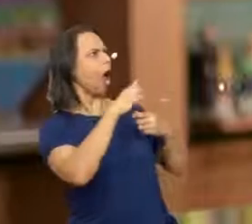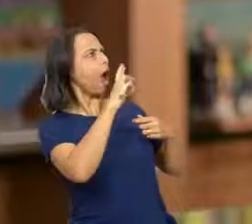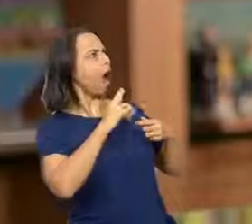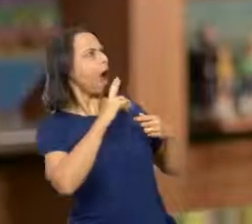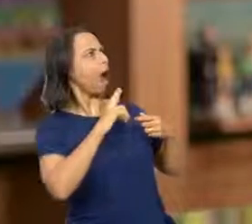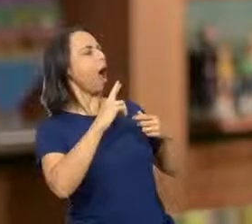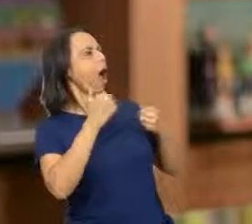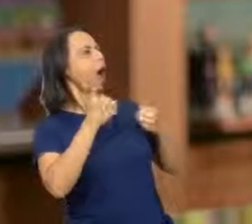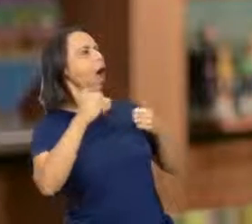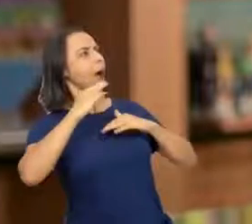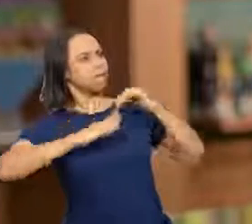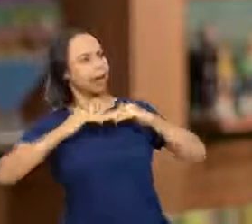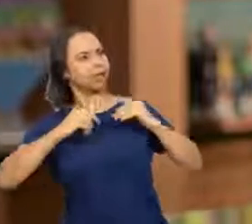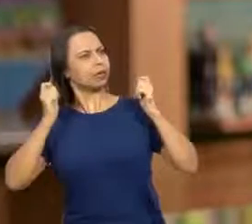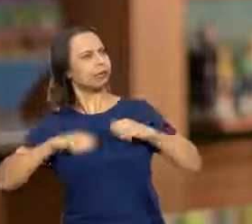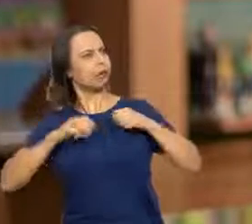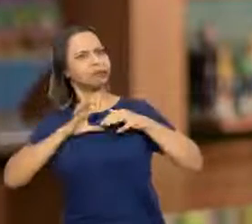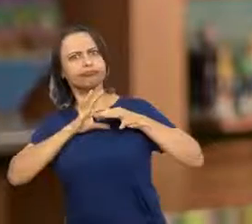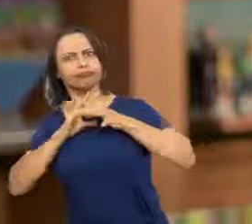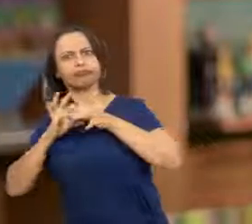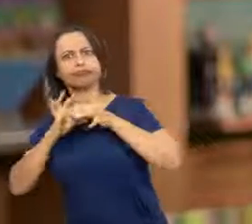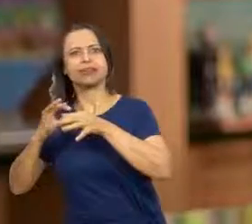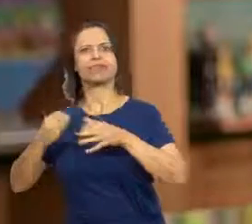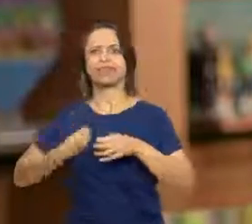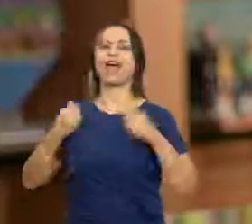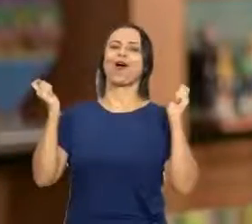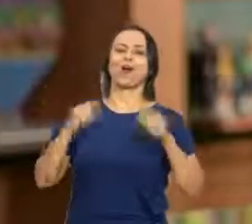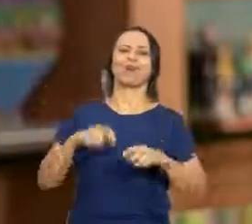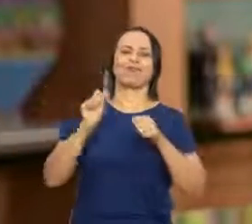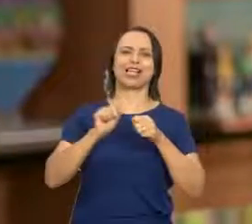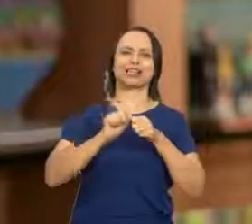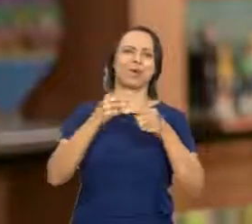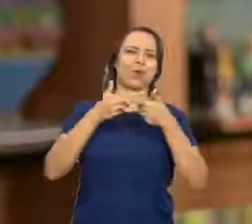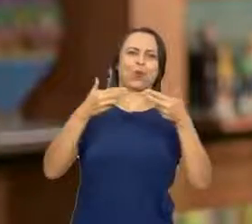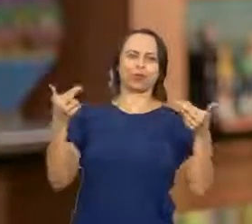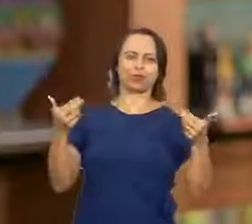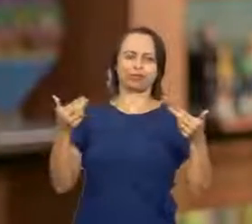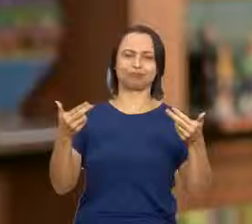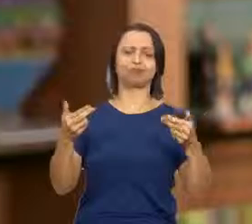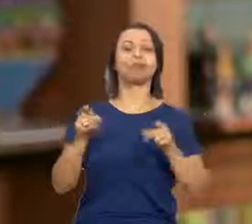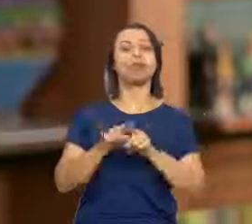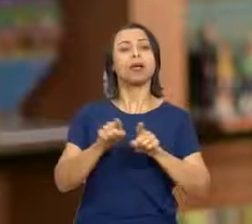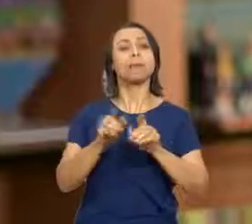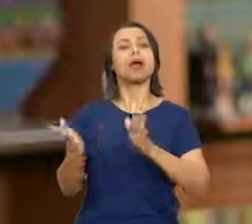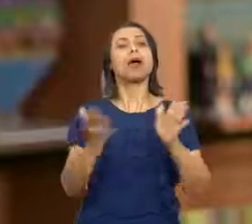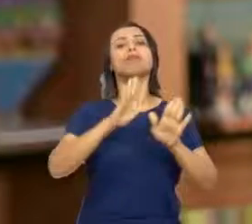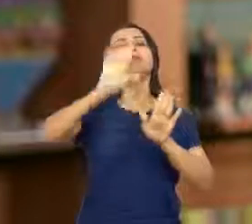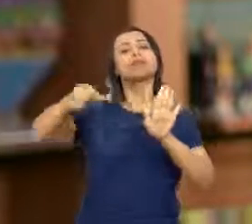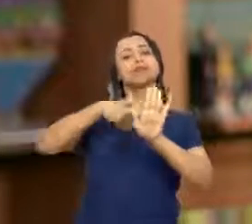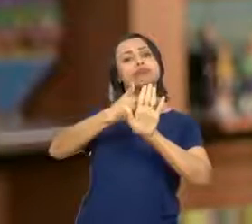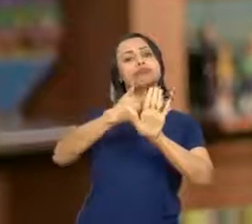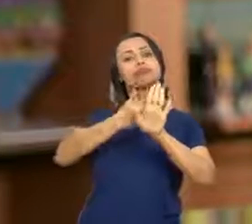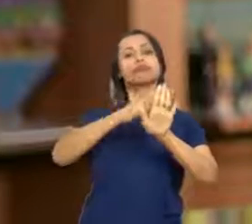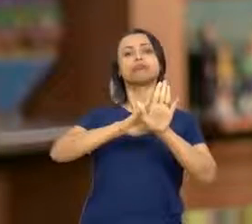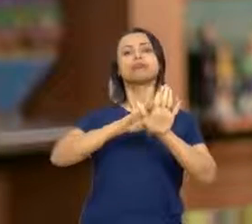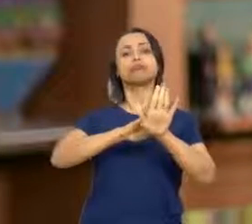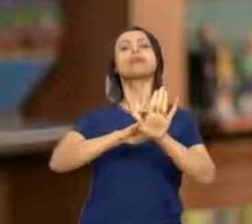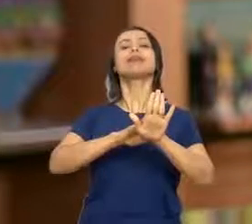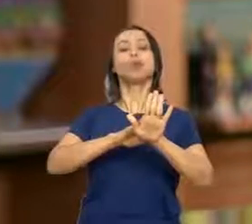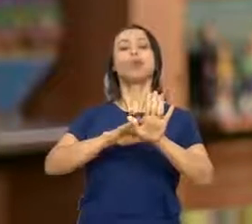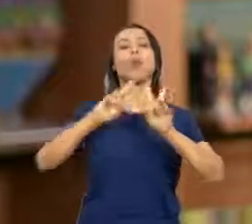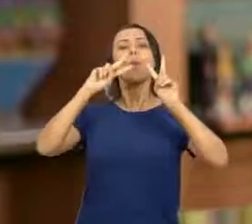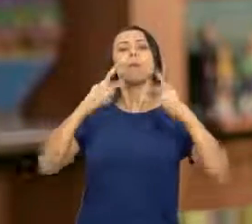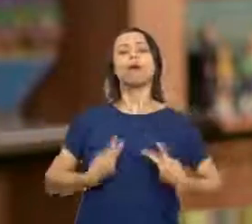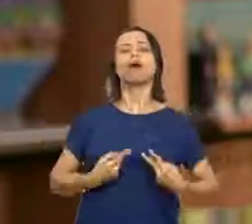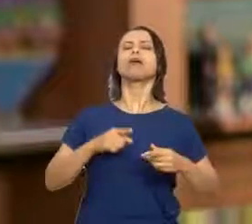dar resposta às indagações, às necessidades, à necessidade prática que a pessoa tem de fazer alguma coisa. E, por